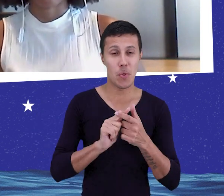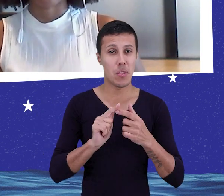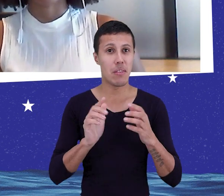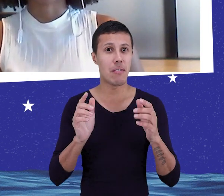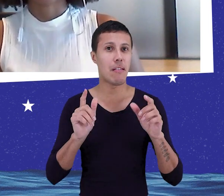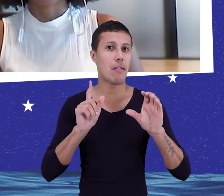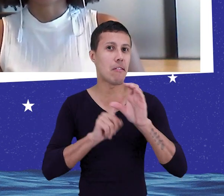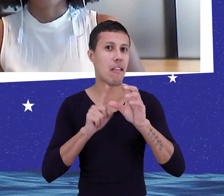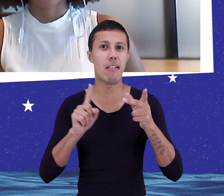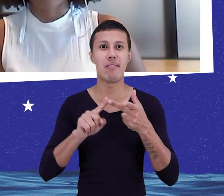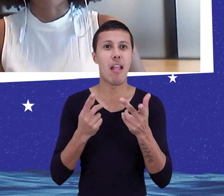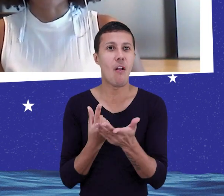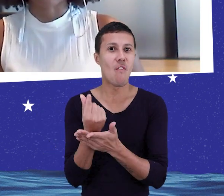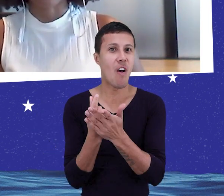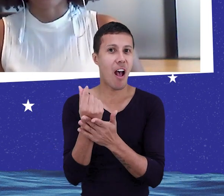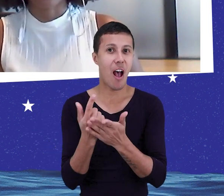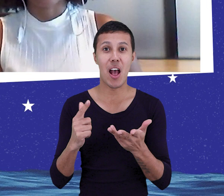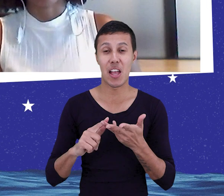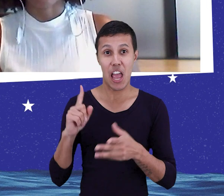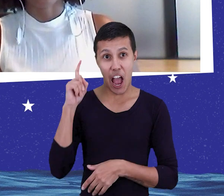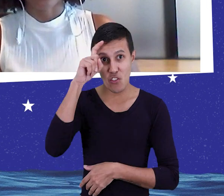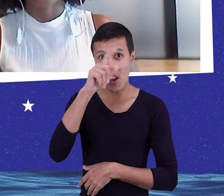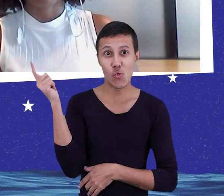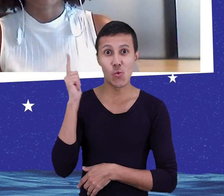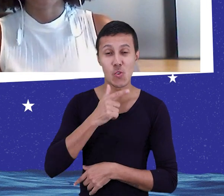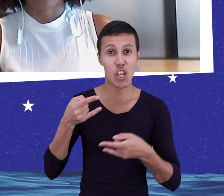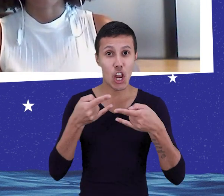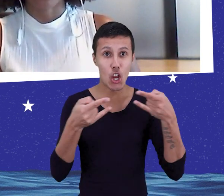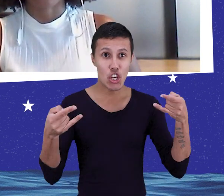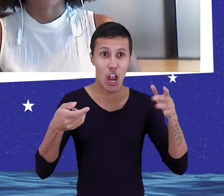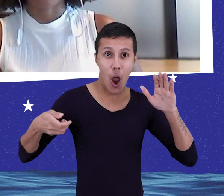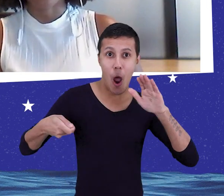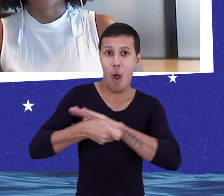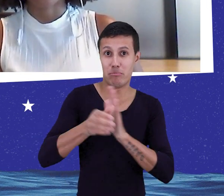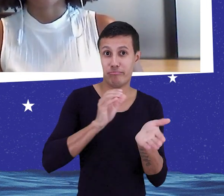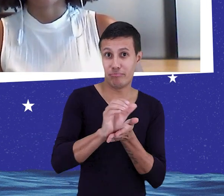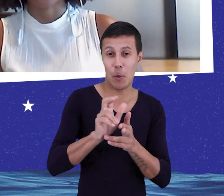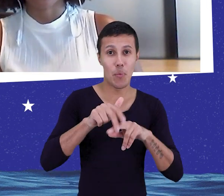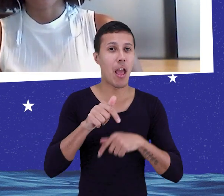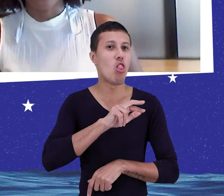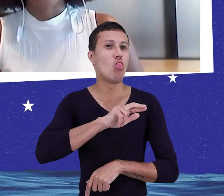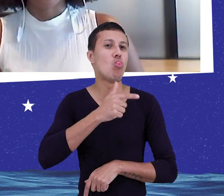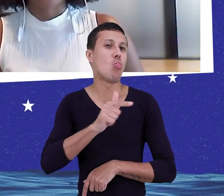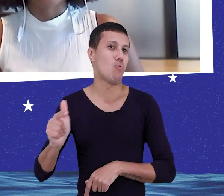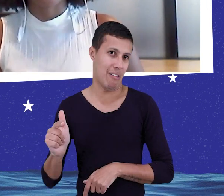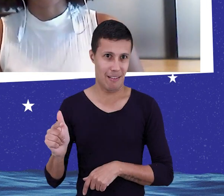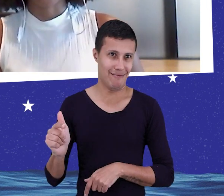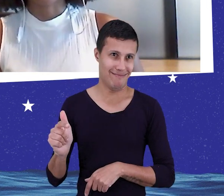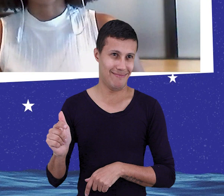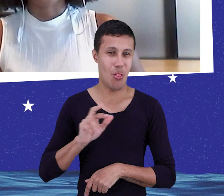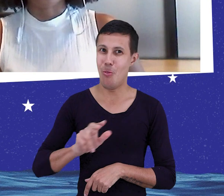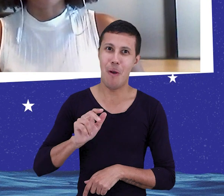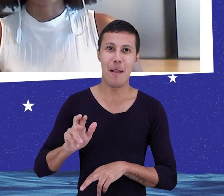receita, faturamento, dificuldade que é para você conseguir levantar um cheque de investimento, né? Então não é que não existam,